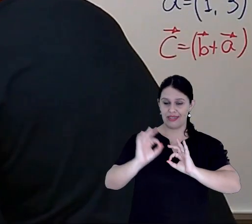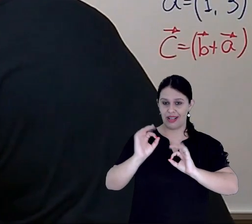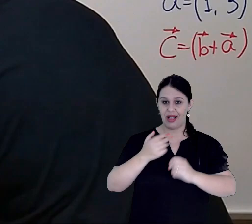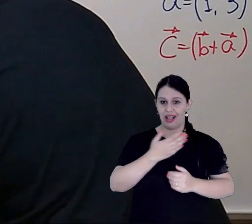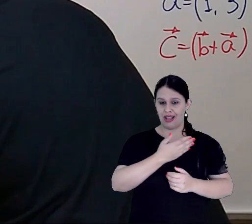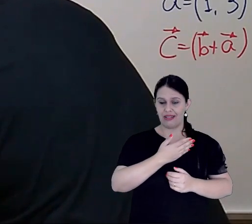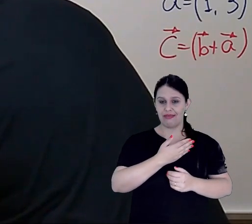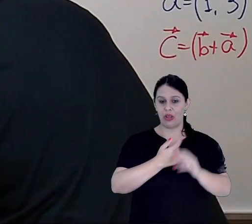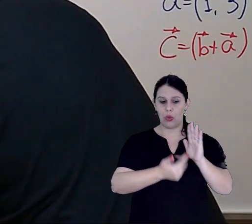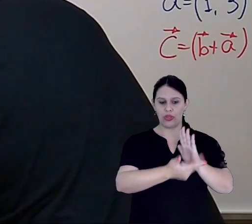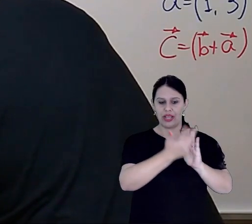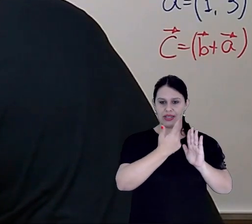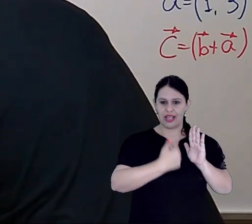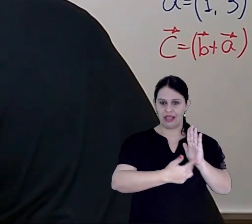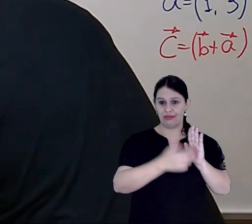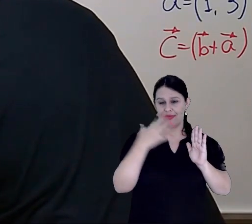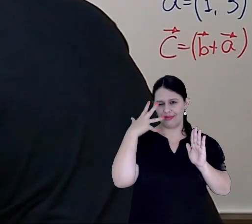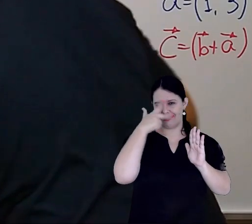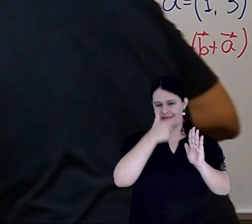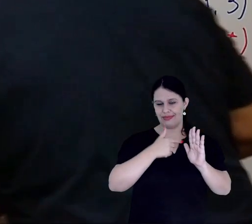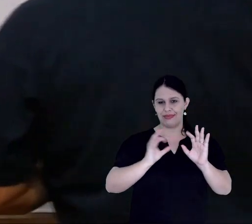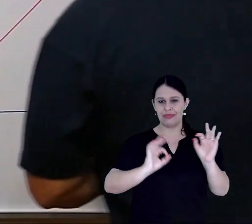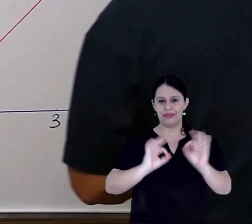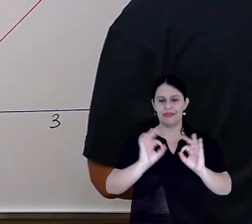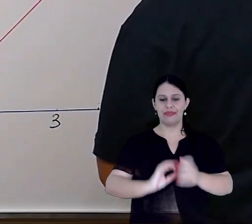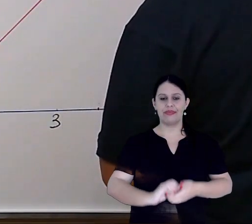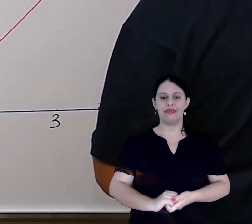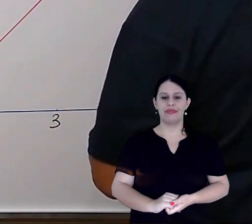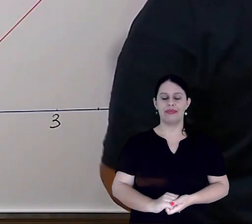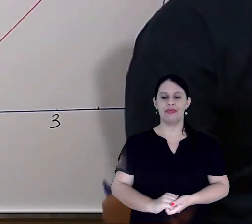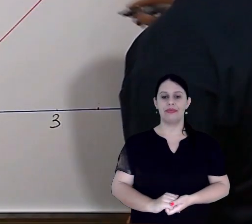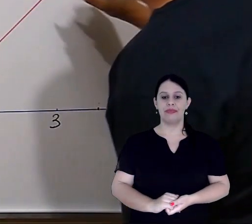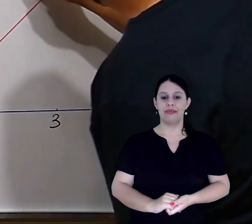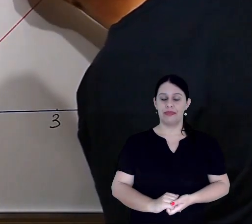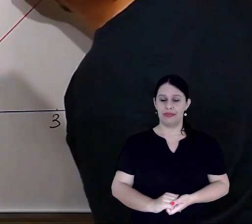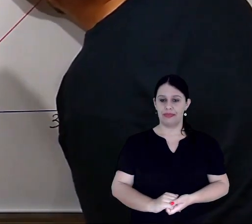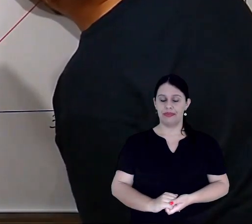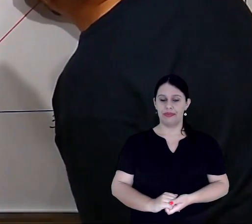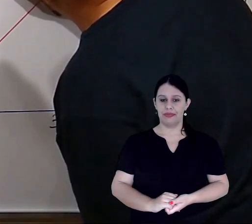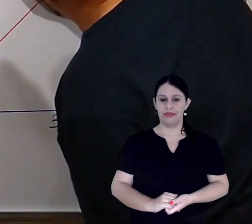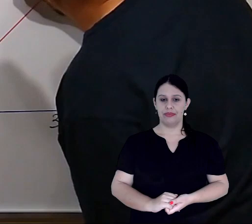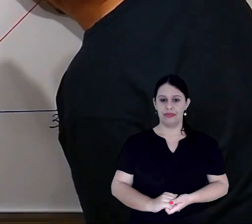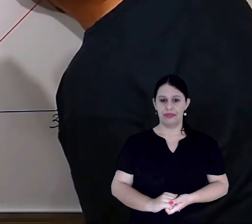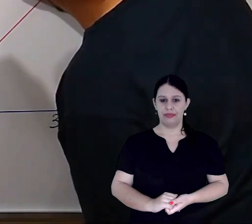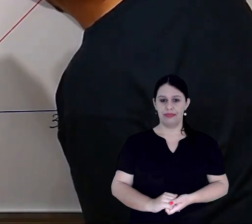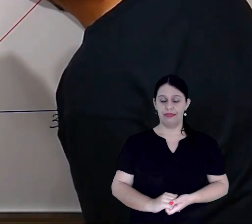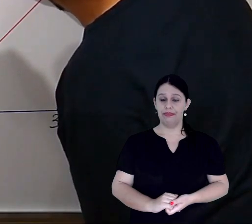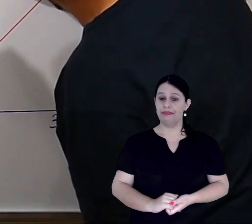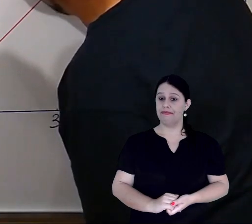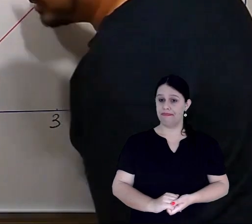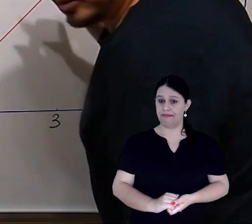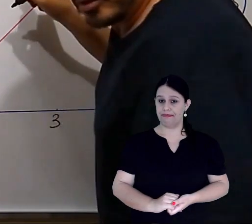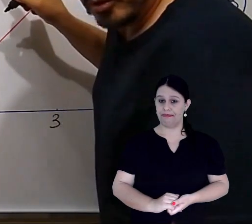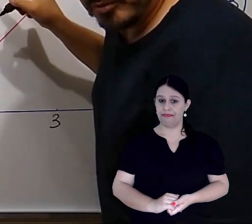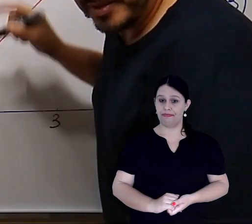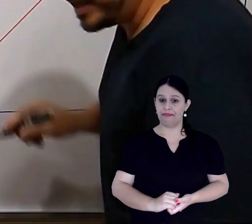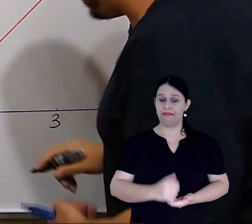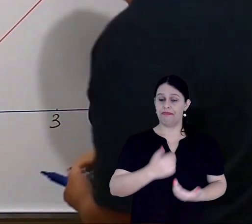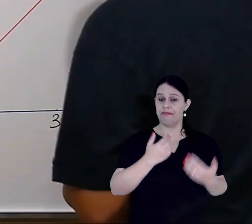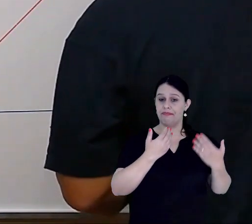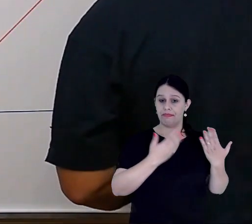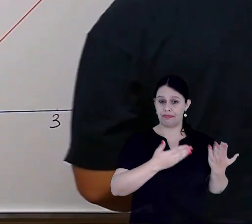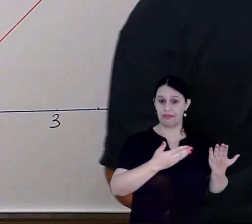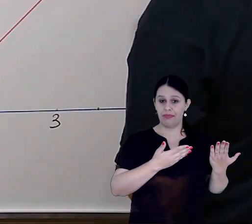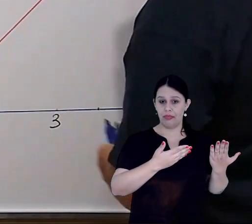bonitinho, né? Vamos identificar Esse vetor Como sendo o A Esse aqui Como sendo O